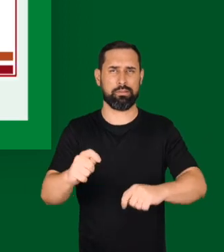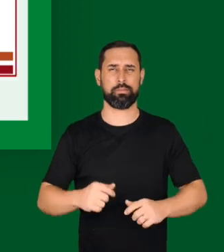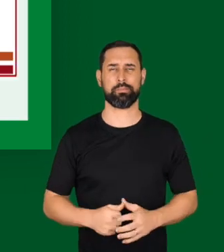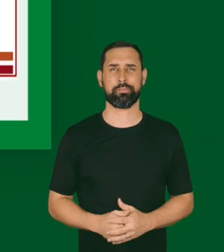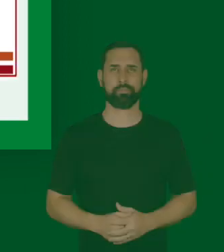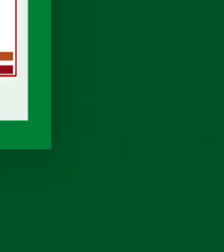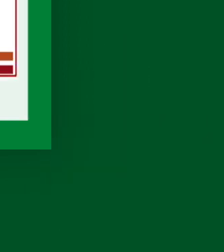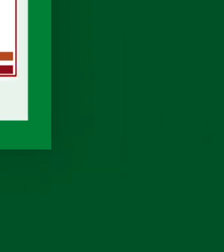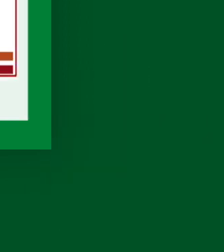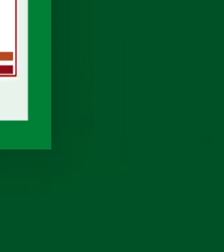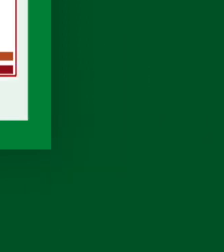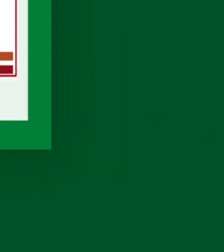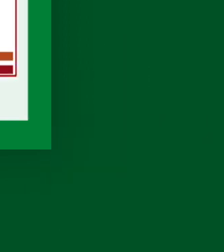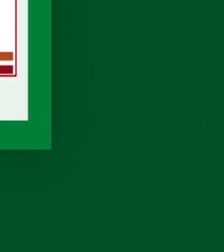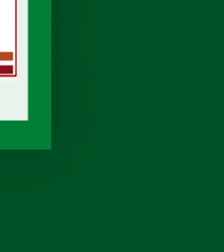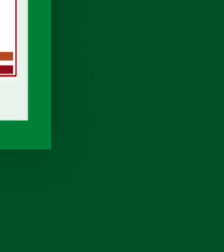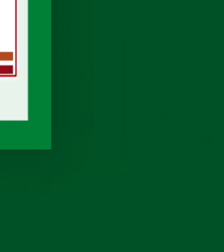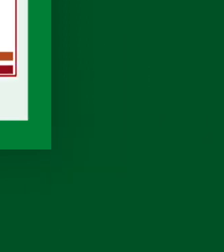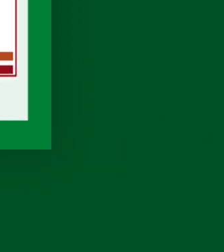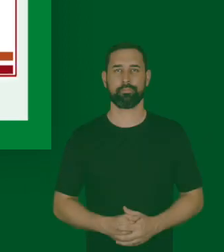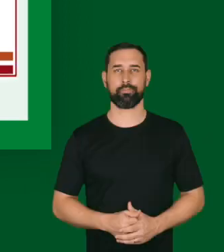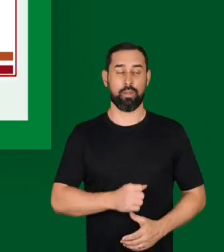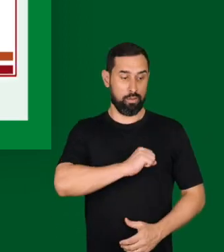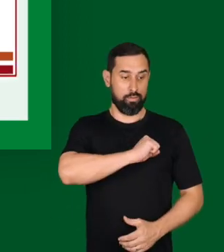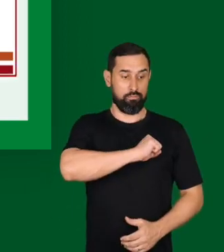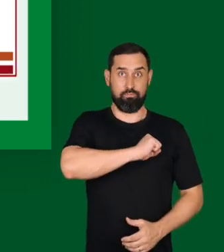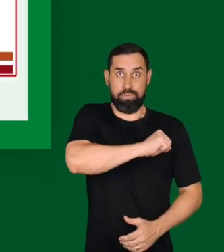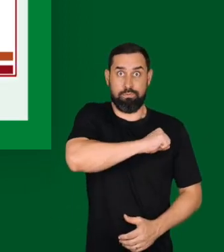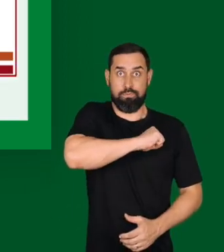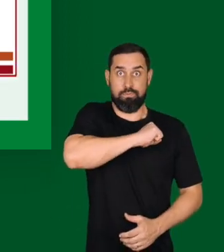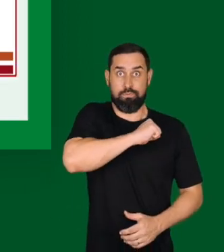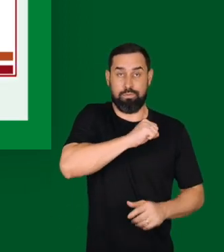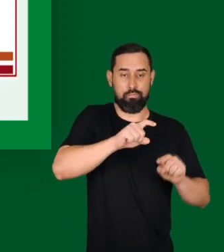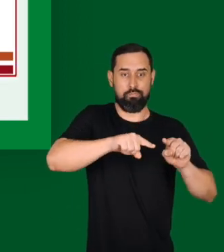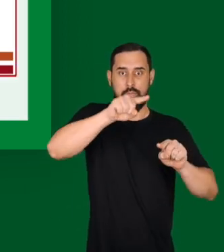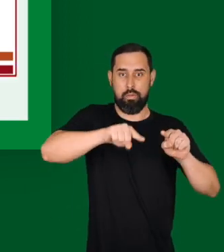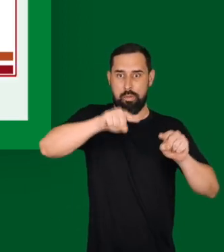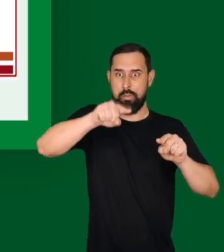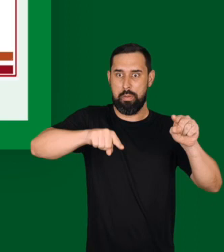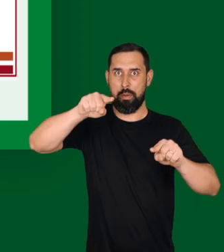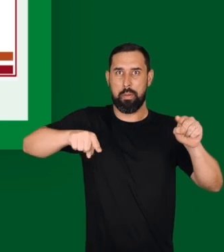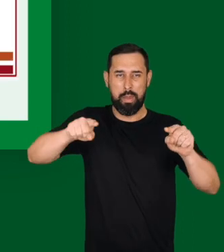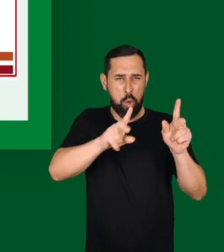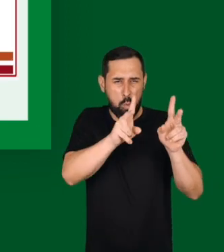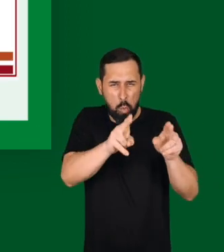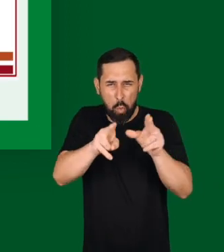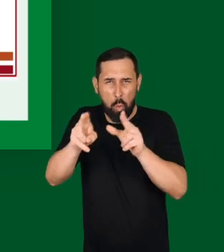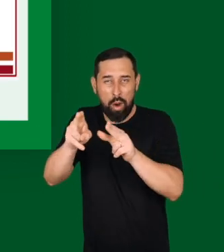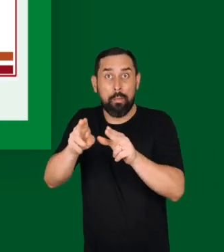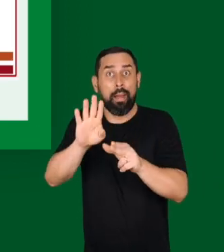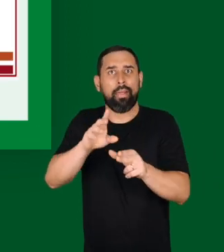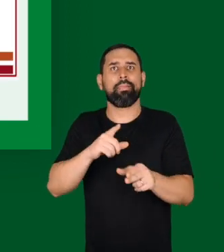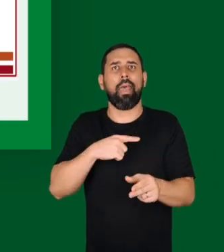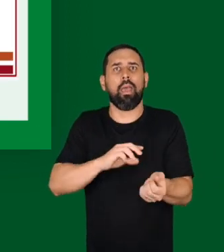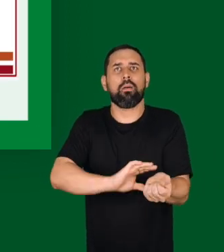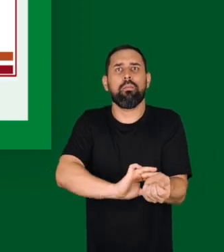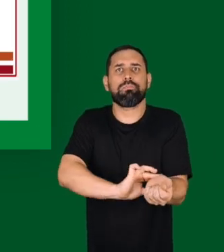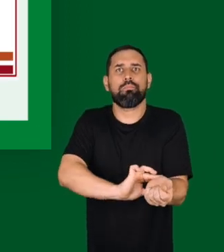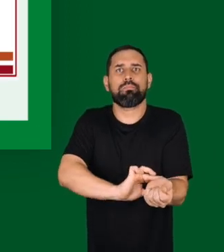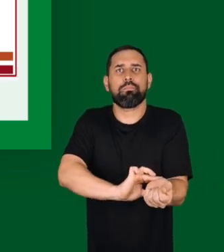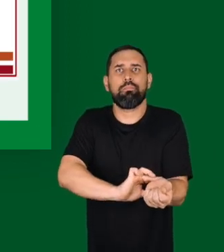cardioversão sincronizada também. Então, na taquicardia ventricular com pulso, como é que a gente vai